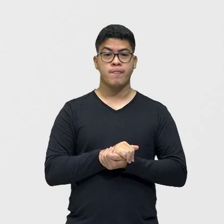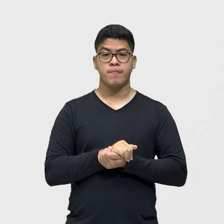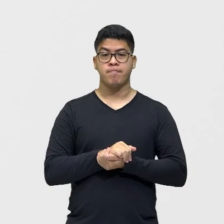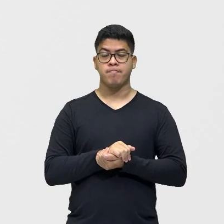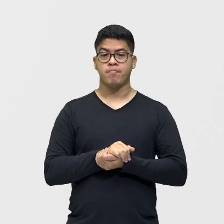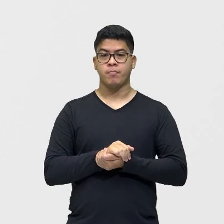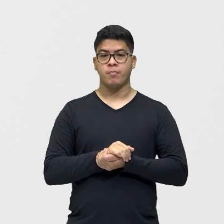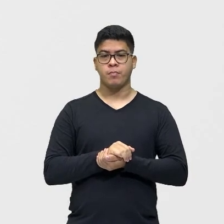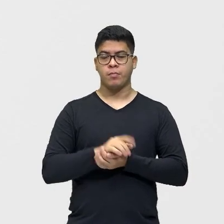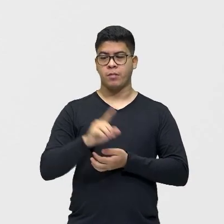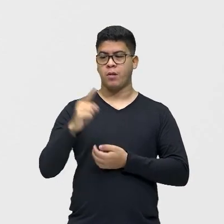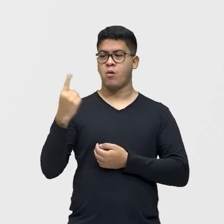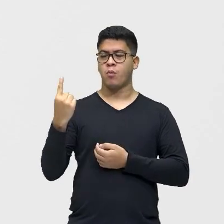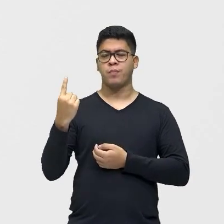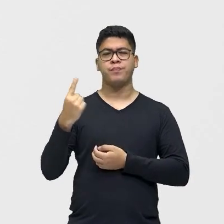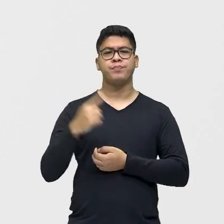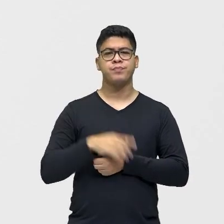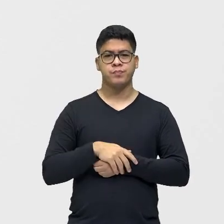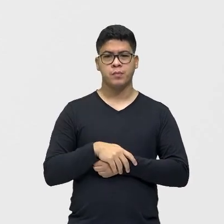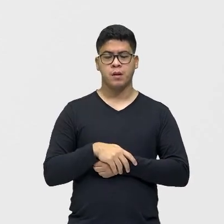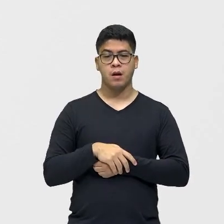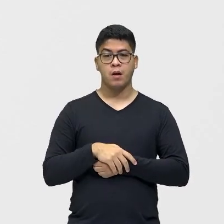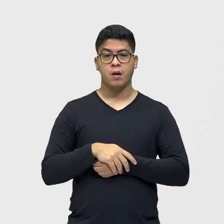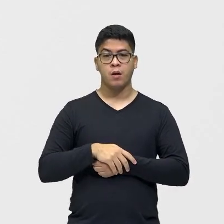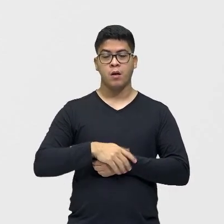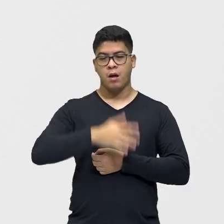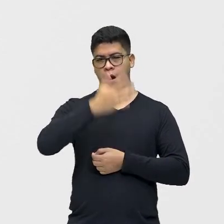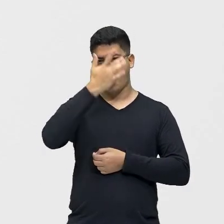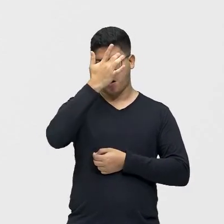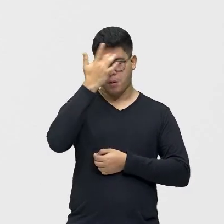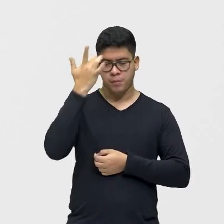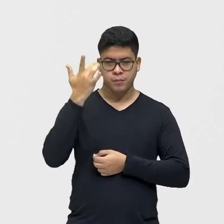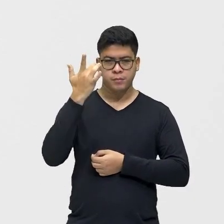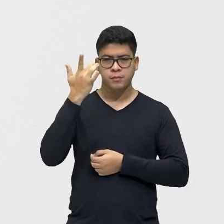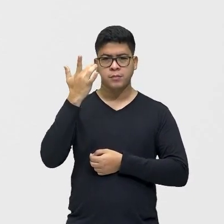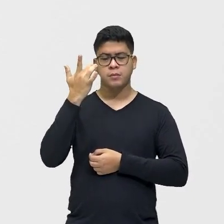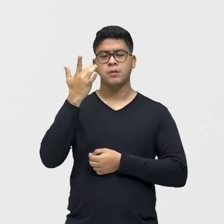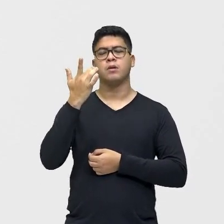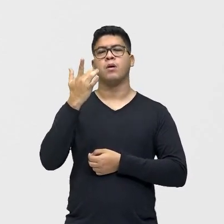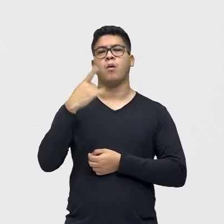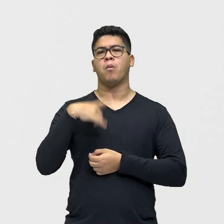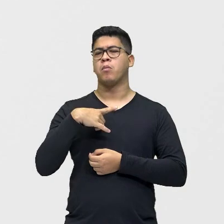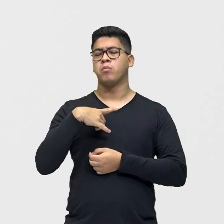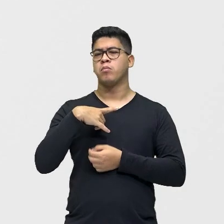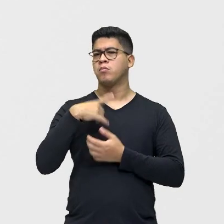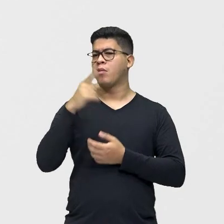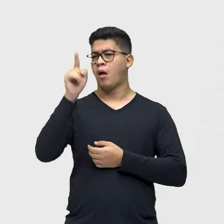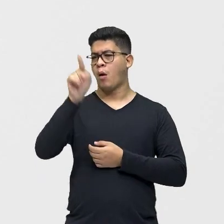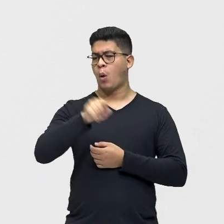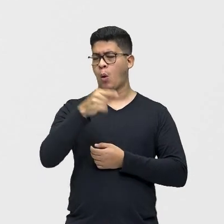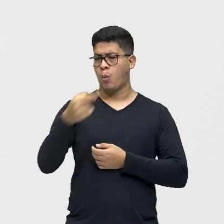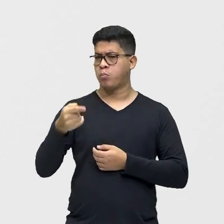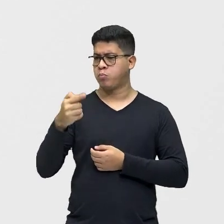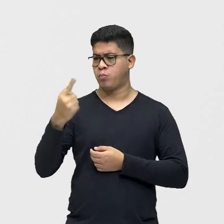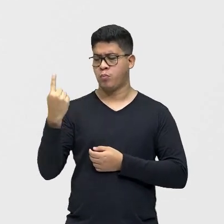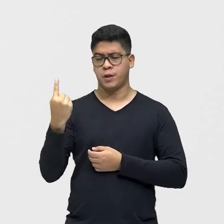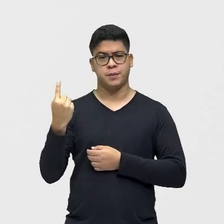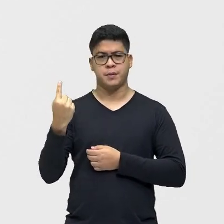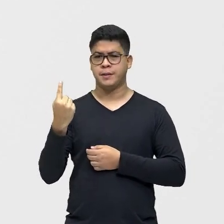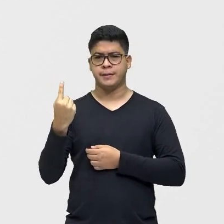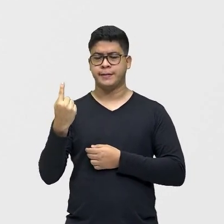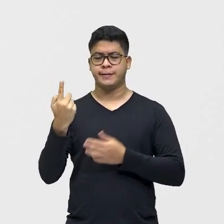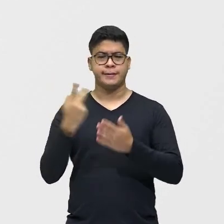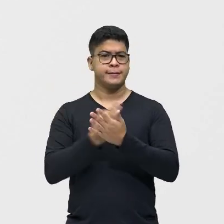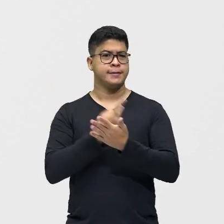bailarinos utilizam saias e grandes chapéus. A gente já sabe que não é essa, não está correta, porque em